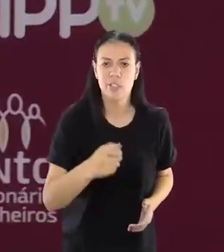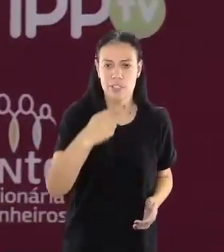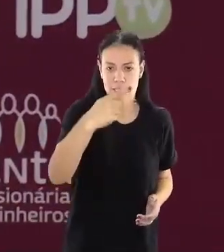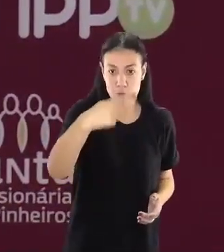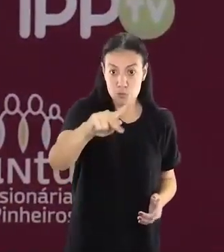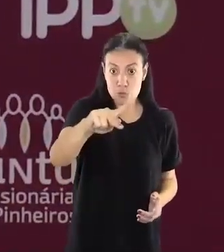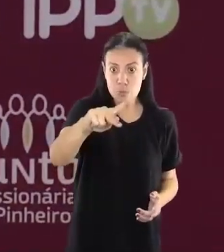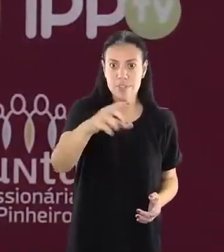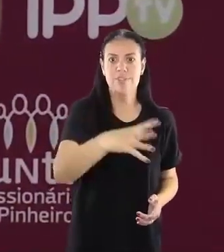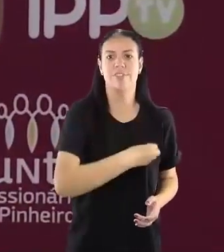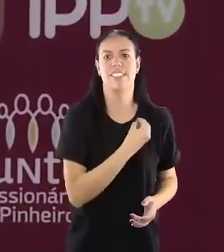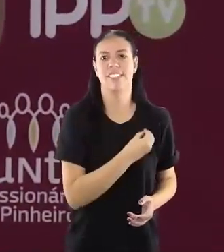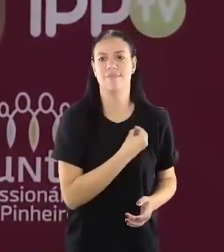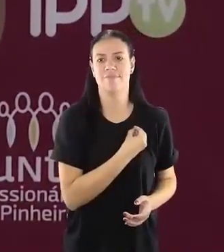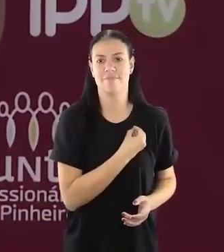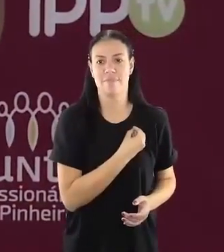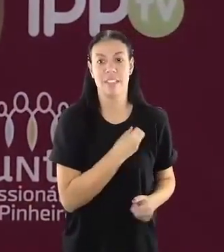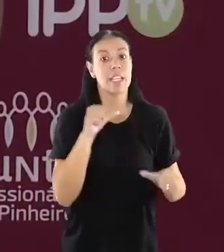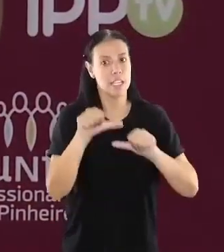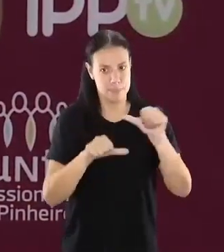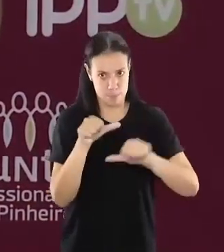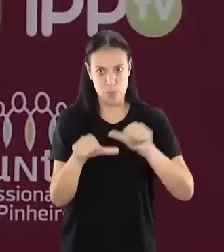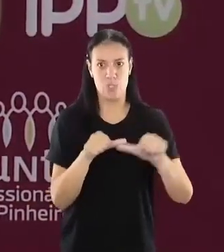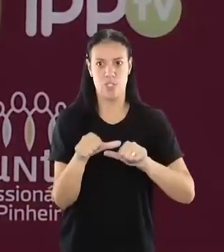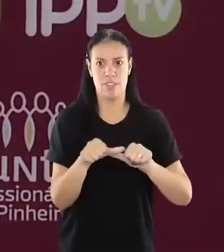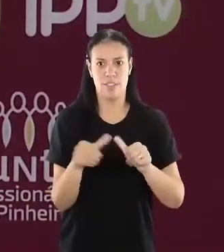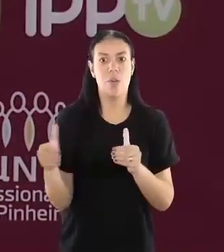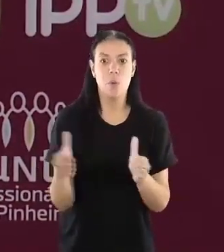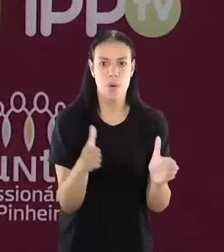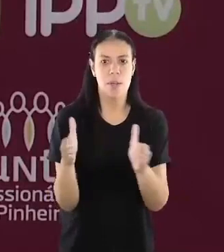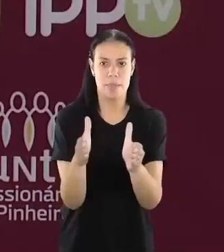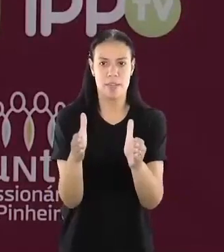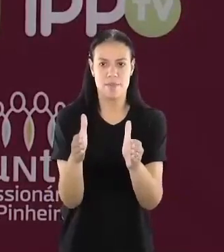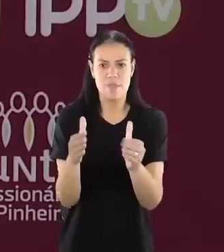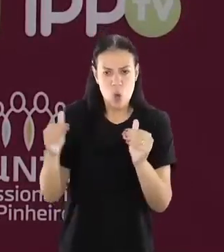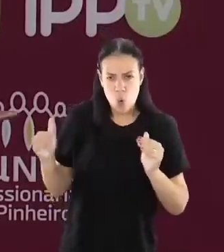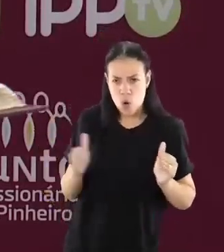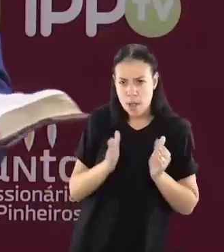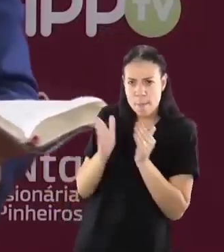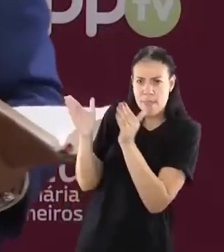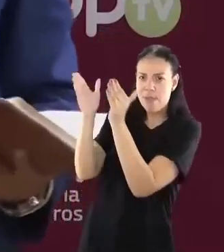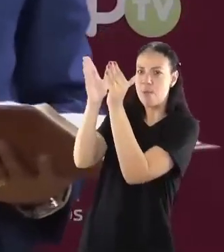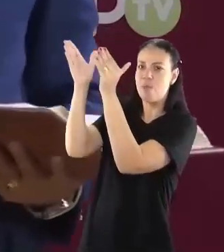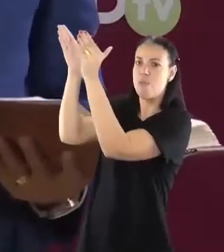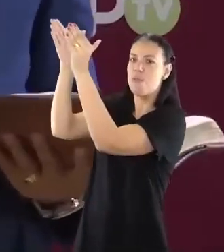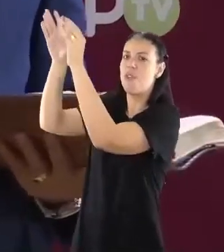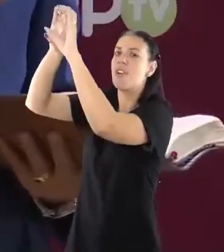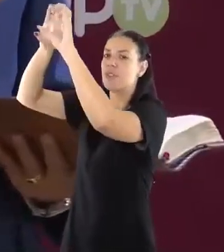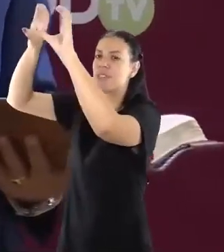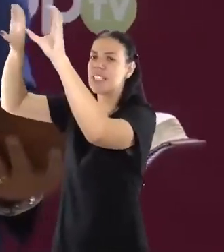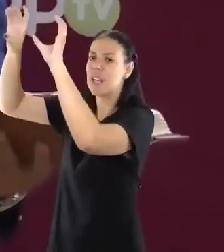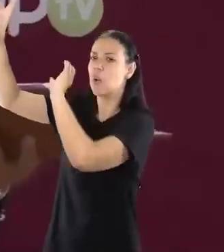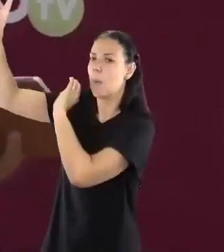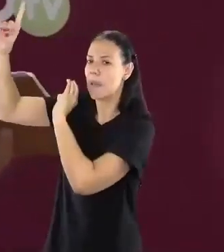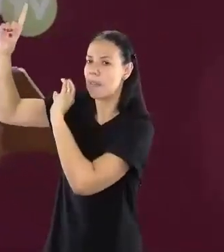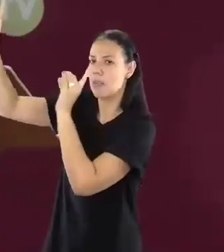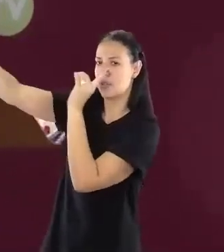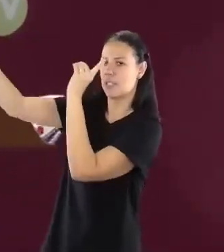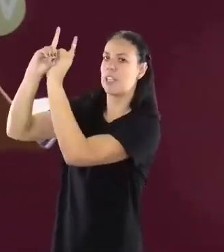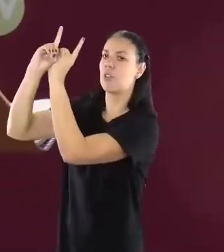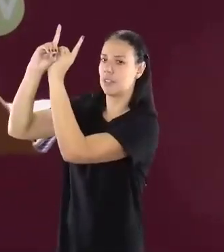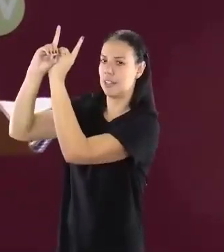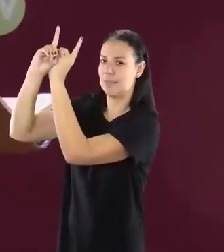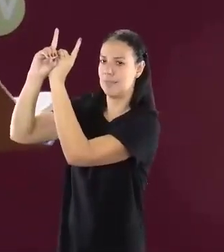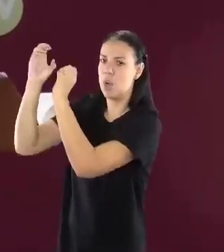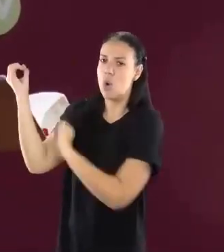caminho. Um caminho diferente, o caminho apontado por Deus, uma nova vida, uma nova história, um novo